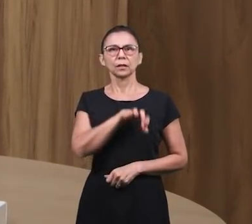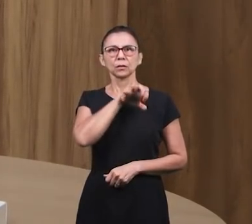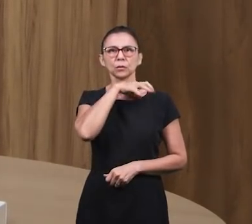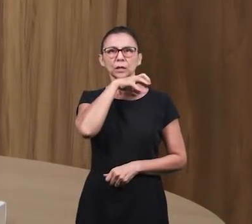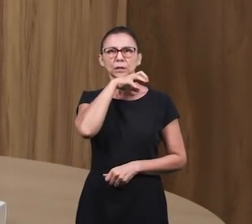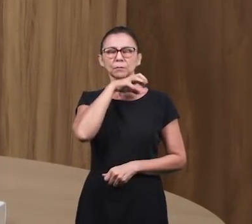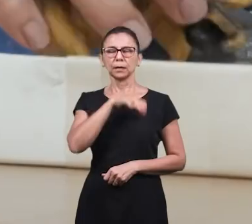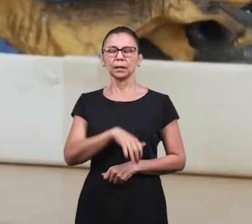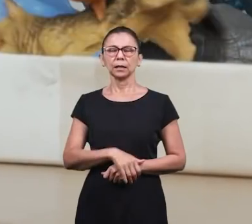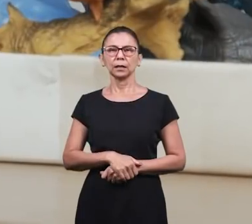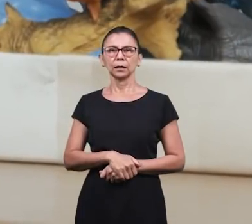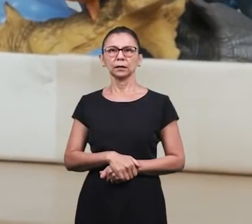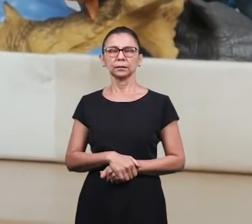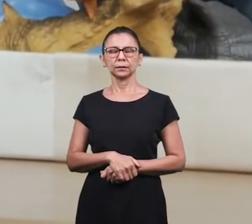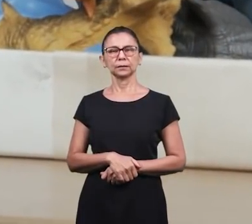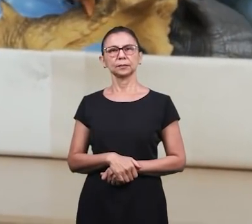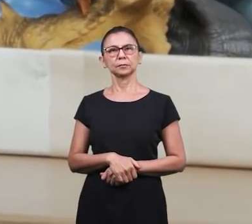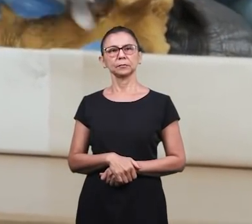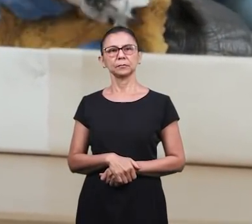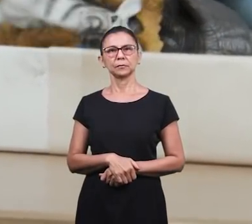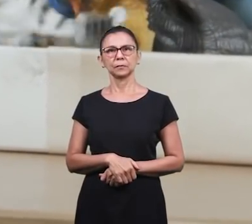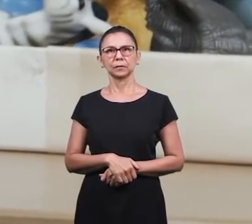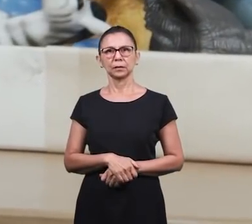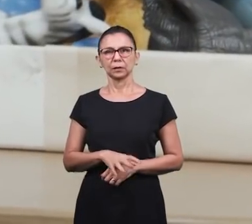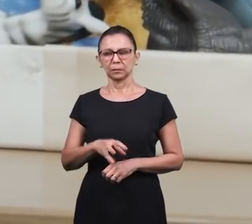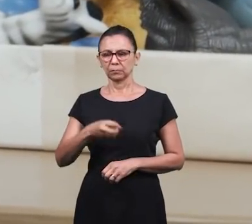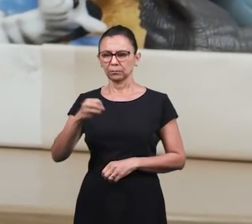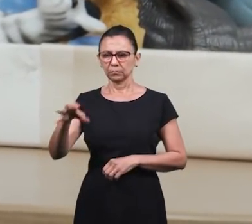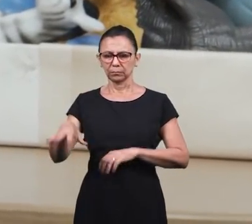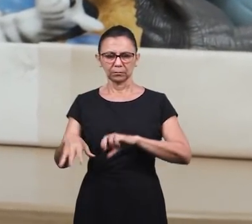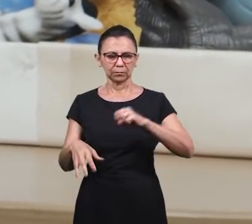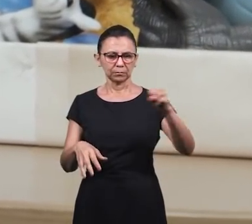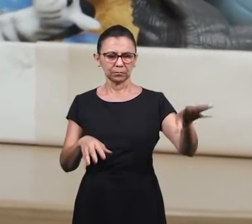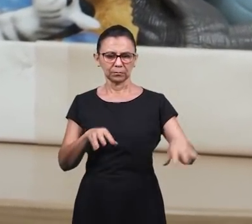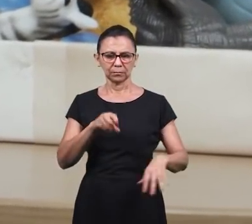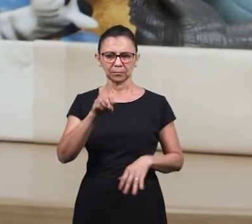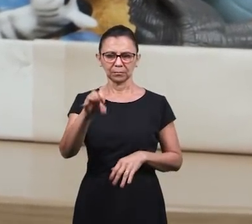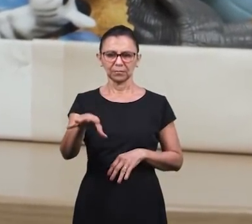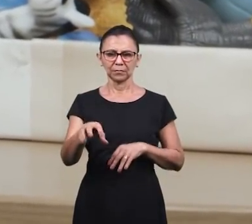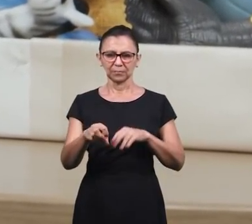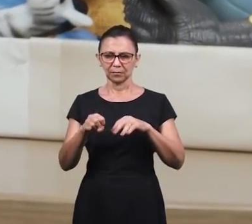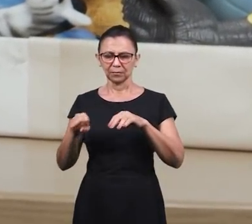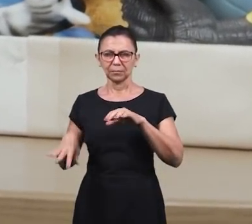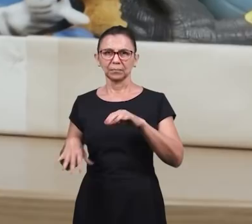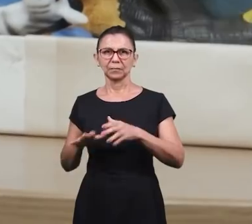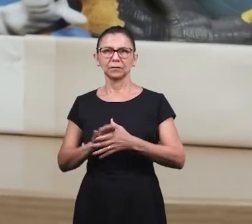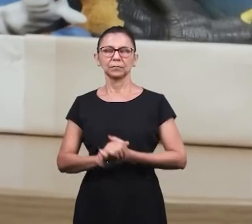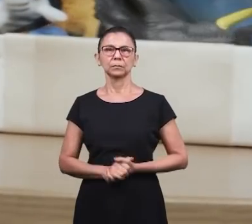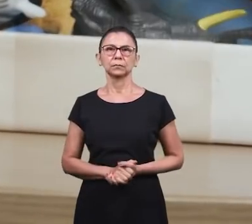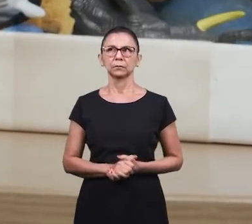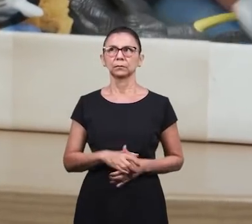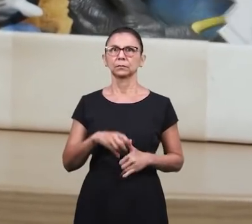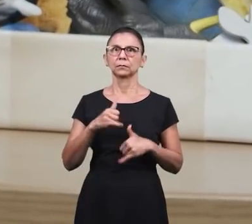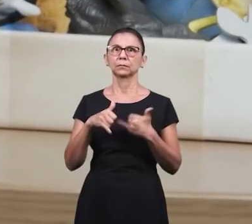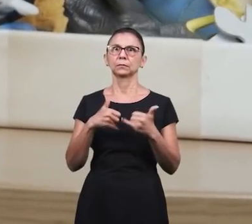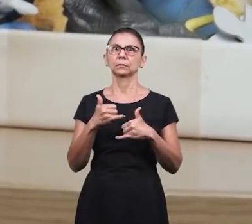arrumados aqui. o